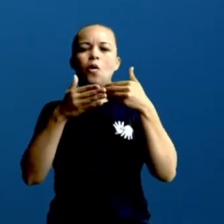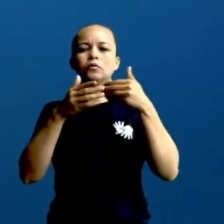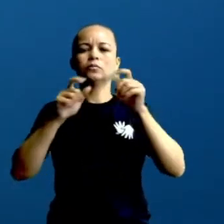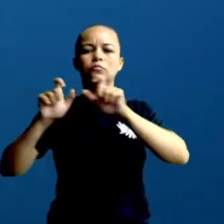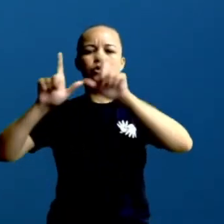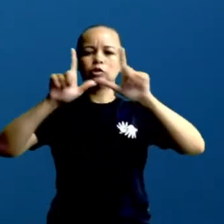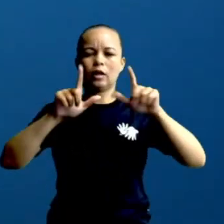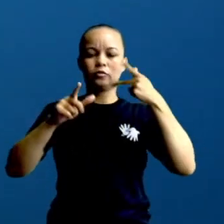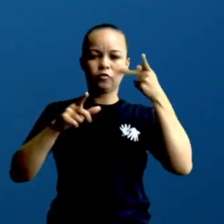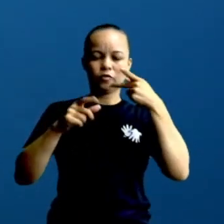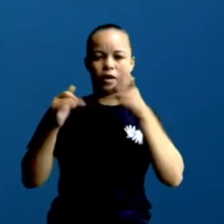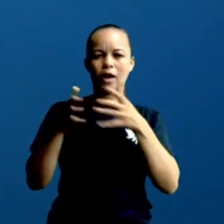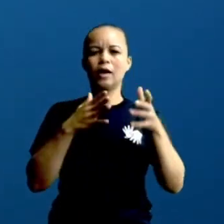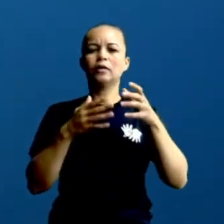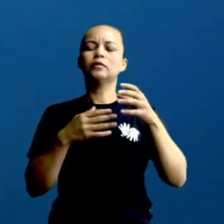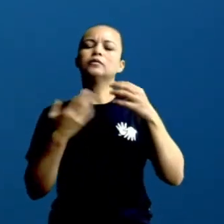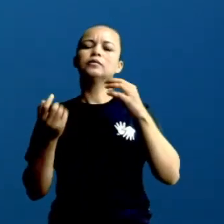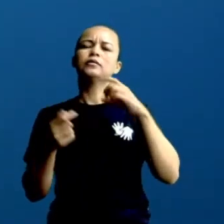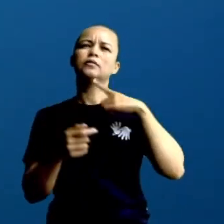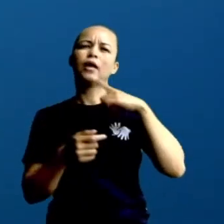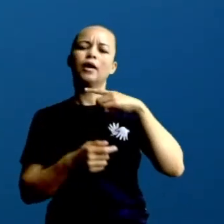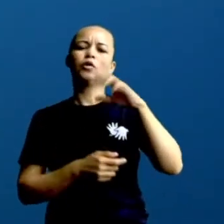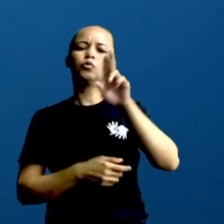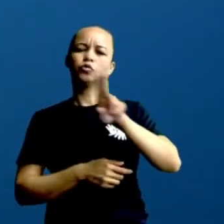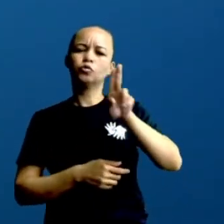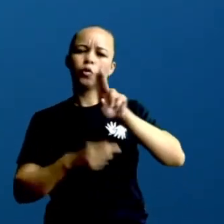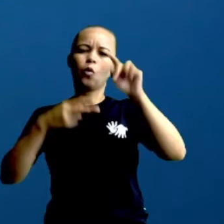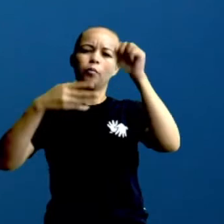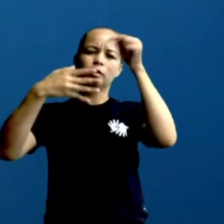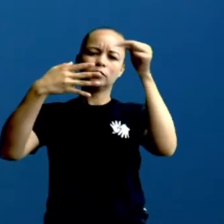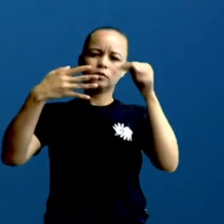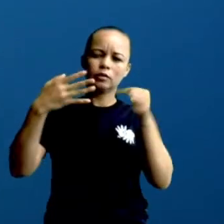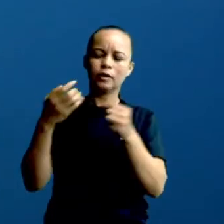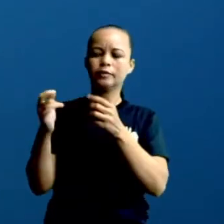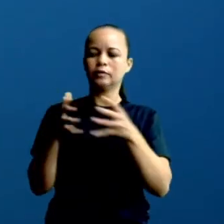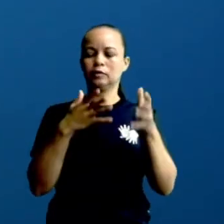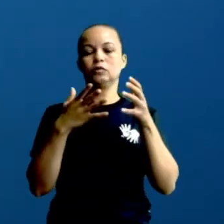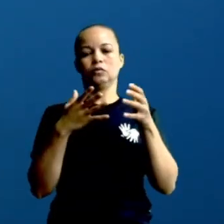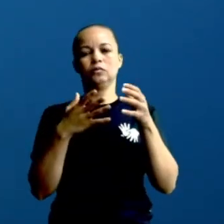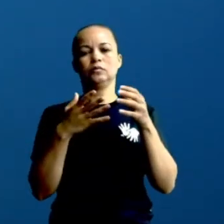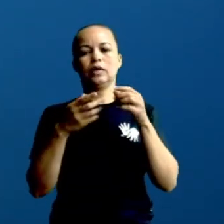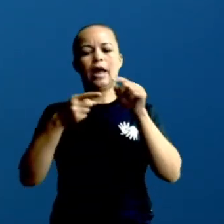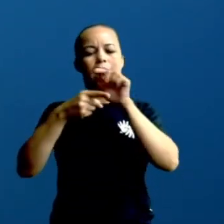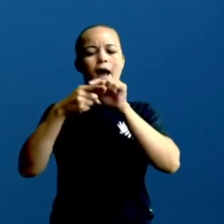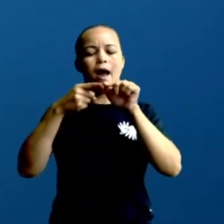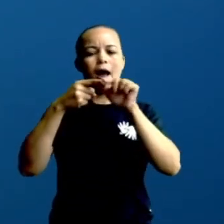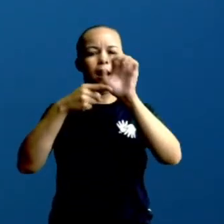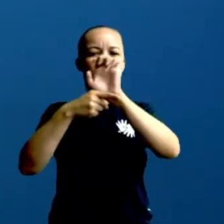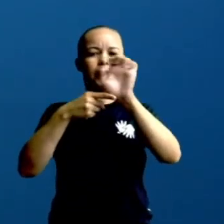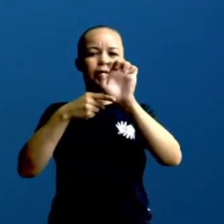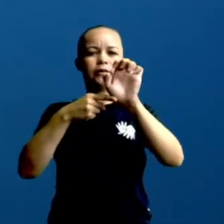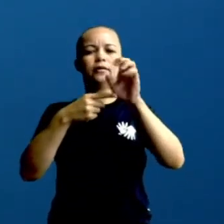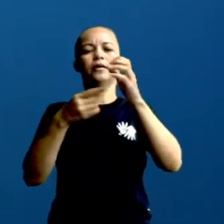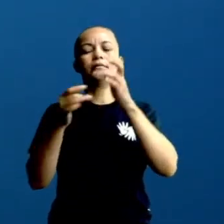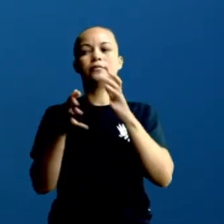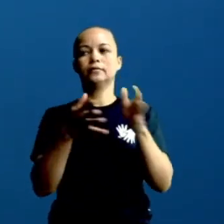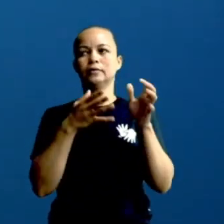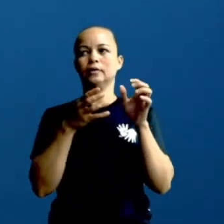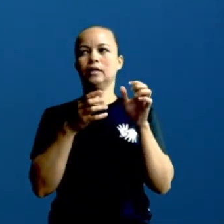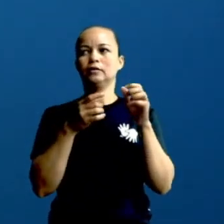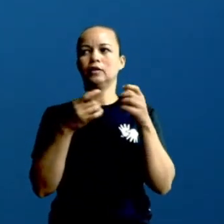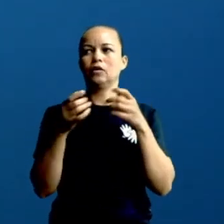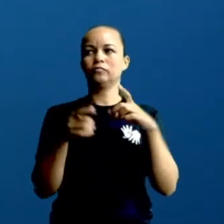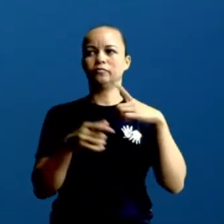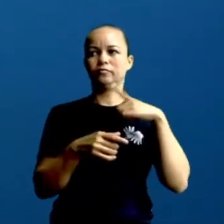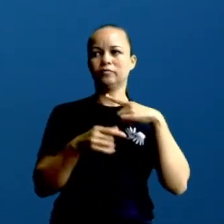né, que tem os nomes Trópico de Câncer, Trópico de Capricórnio e a linha do Equador. Então o Brasil fica mais ou menos aí, ó, entre a